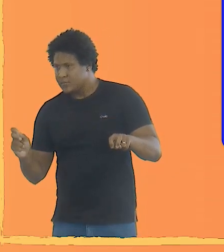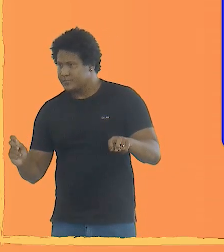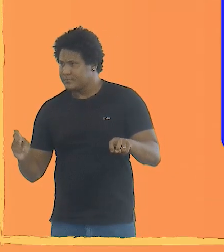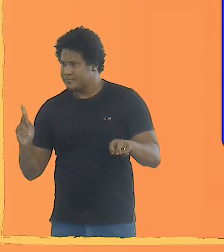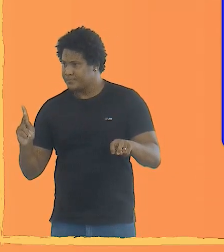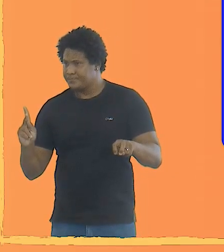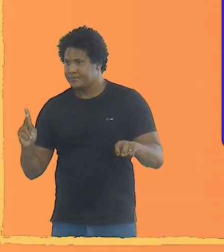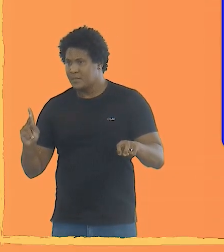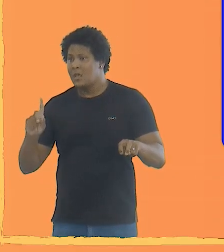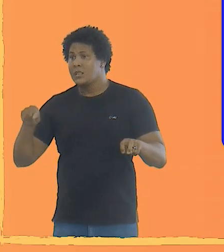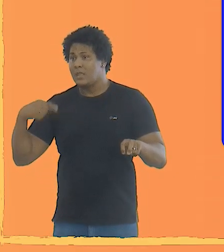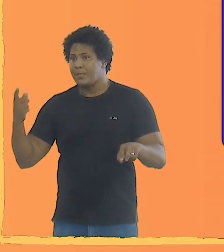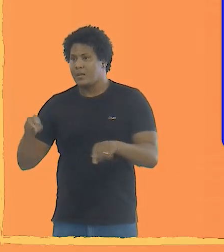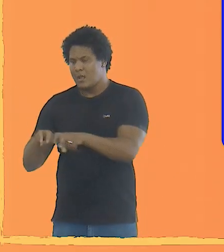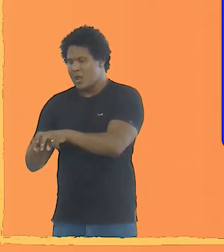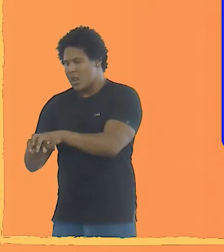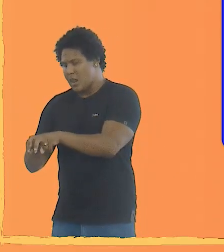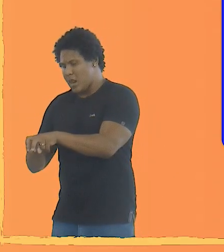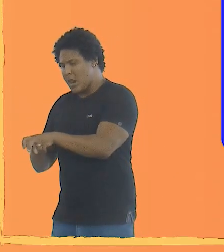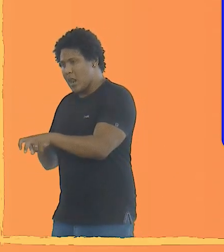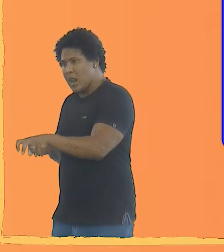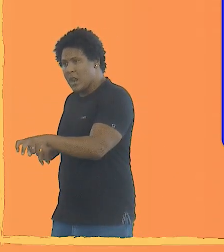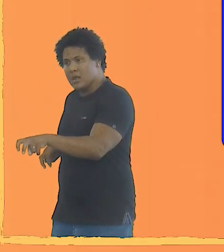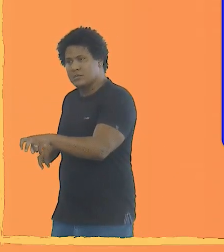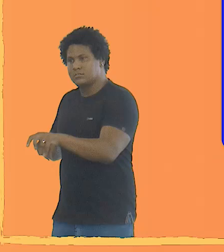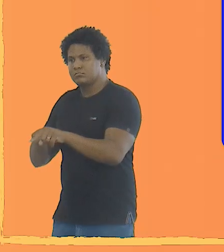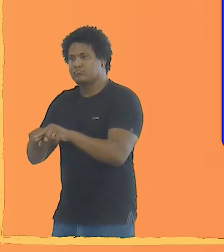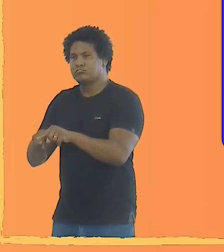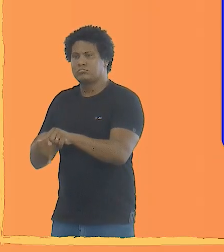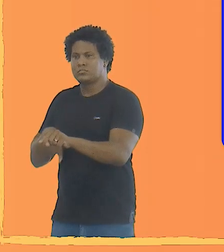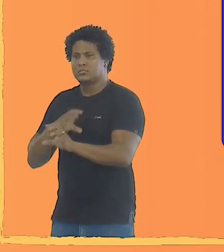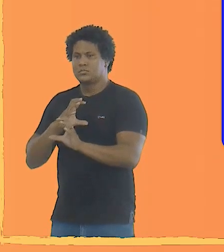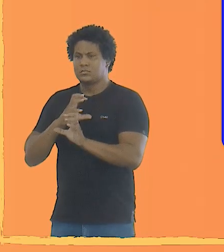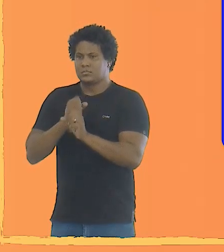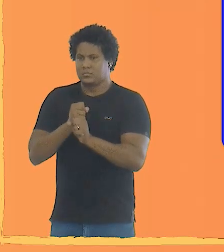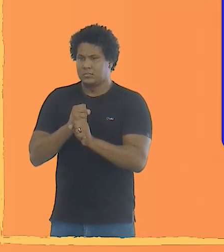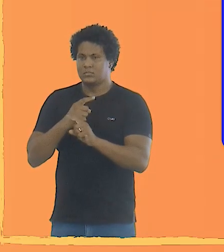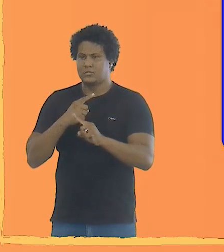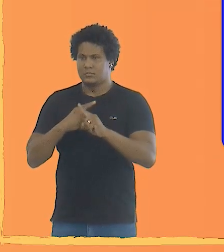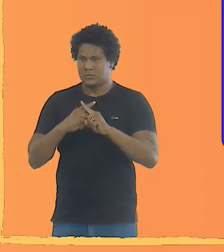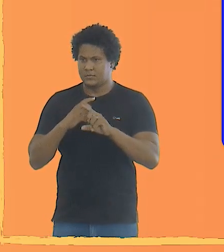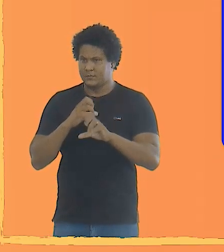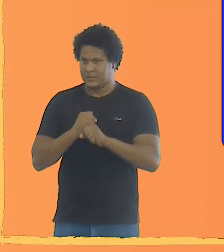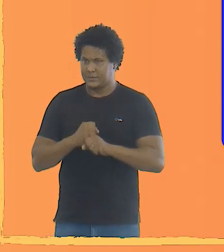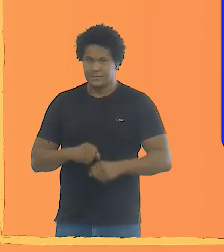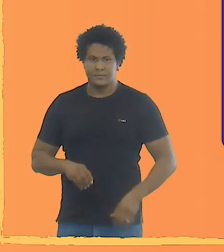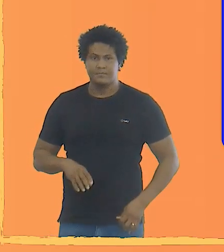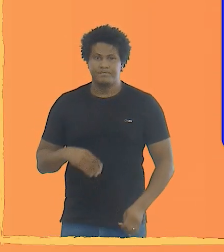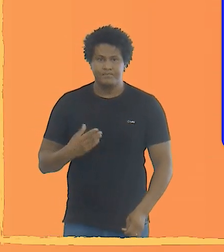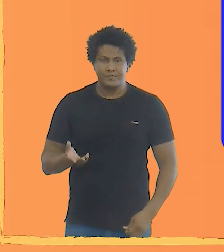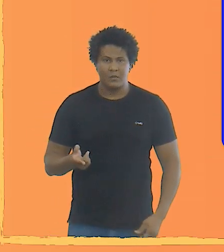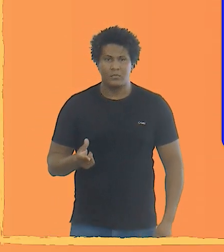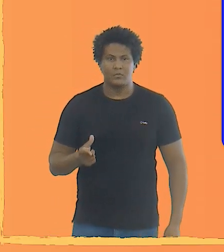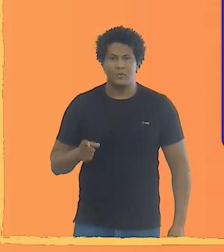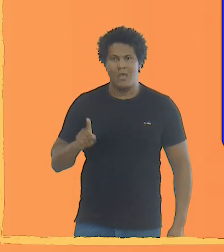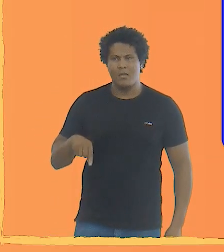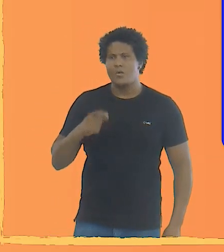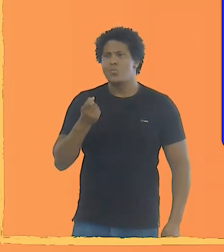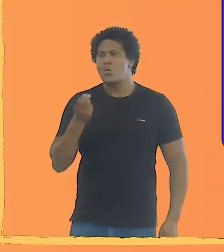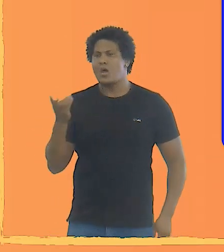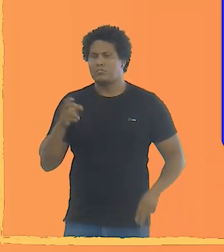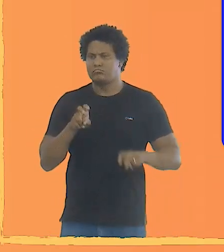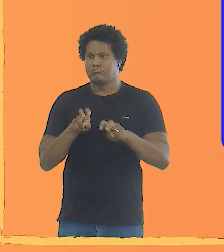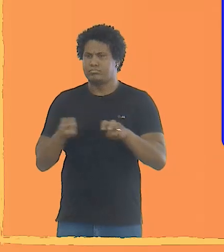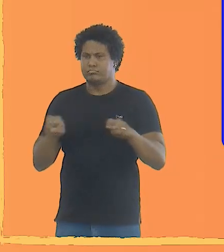vou multiplicar pela quantidade de filas. E aí eu tenho um número total de cadeiras. Então, numa situação dessa aqui, quantas cadeiras a gente tem